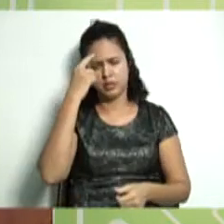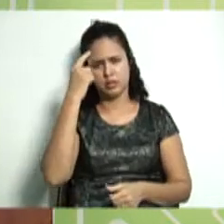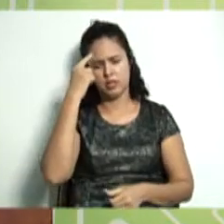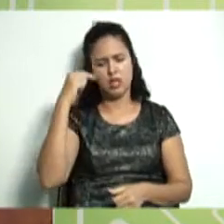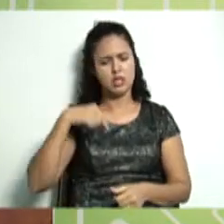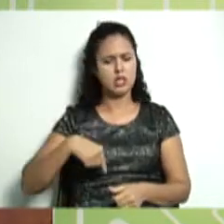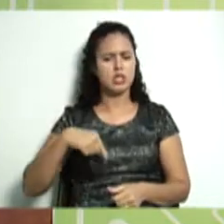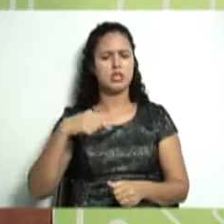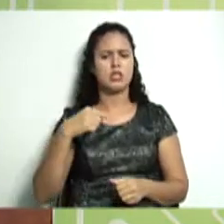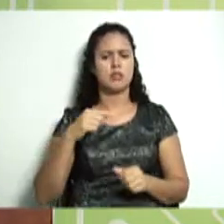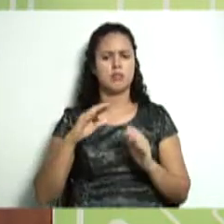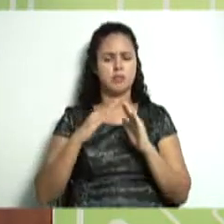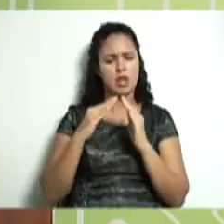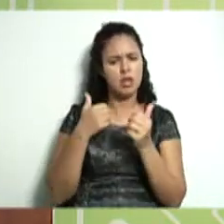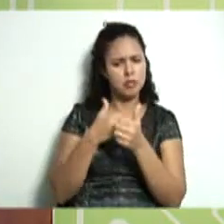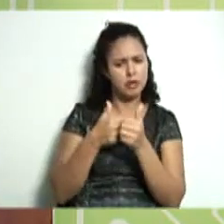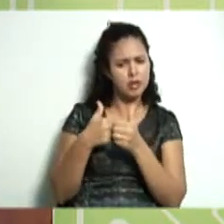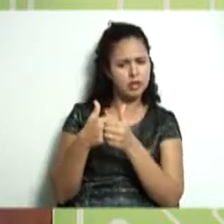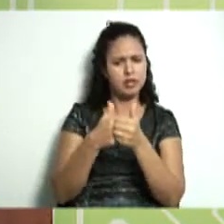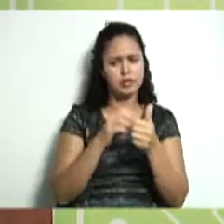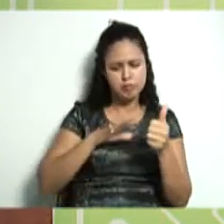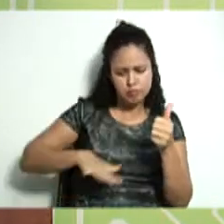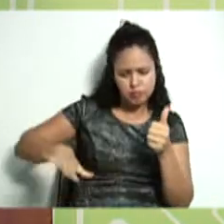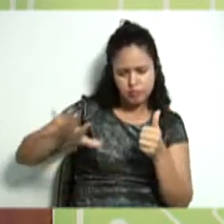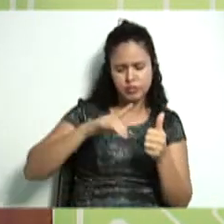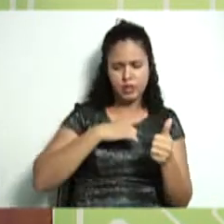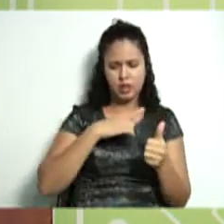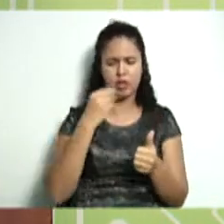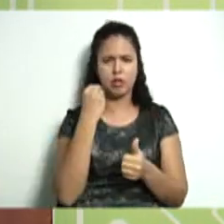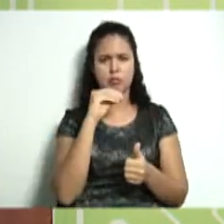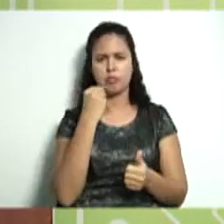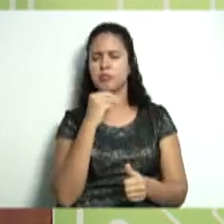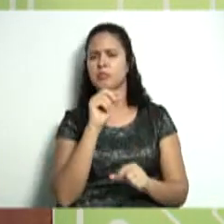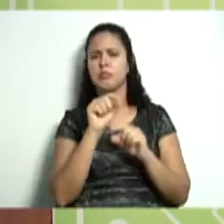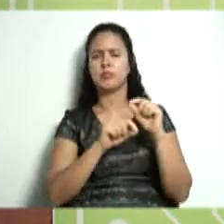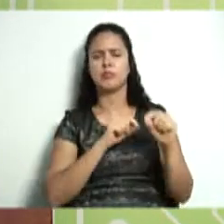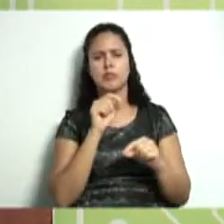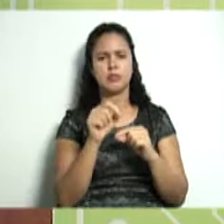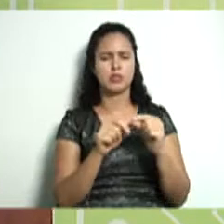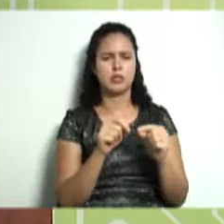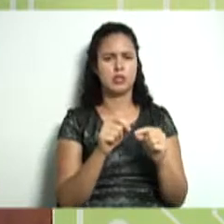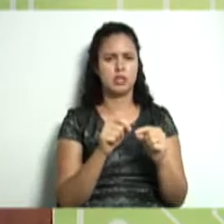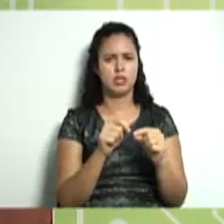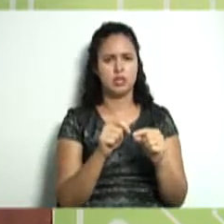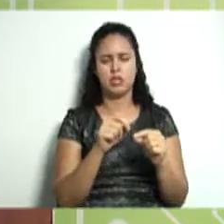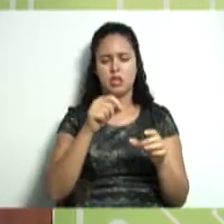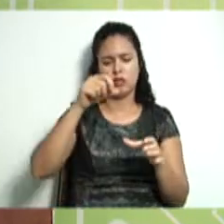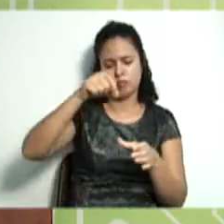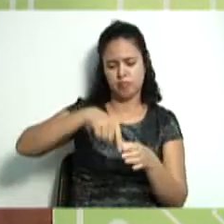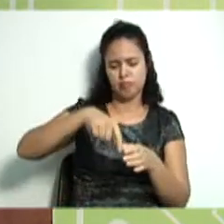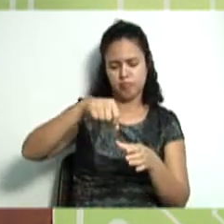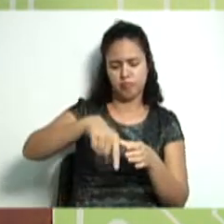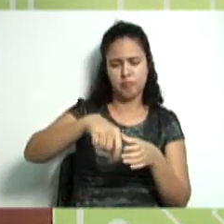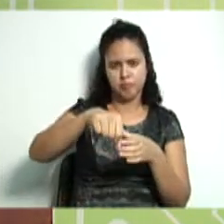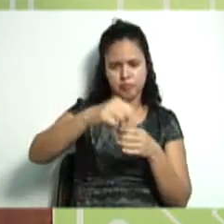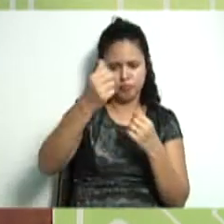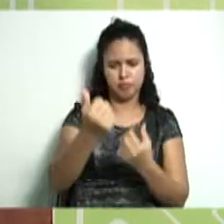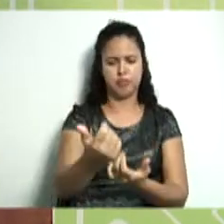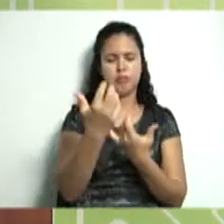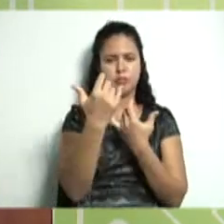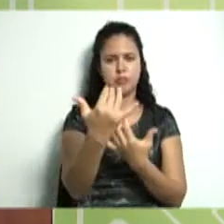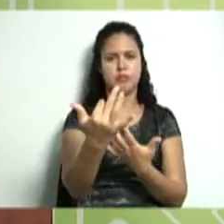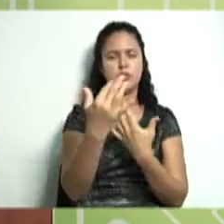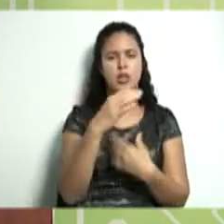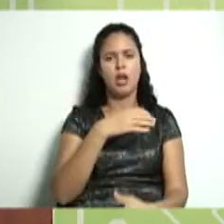que eu moro, existem muita oportunidade, por exemplo, no plantio de frutas, na produção